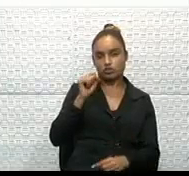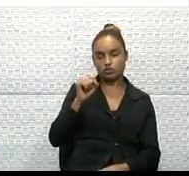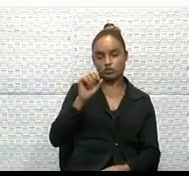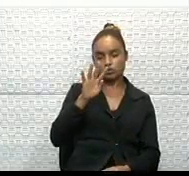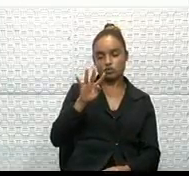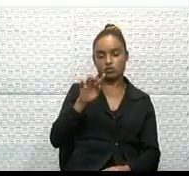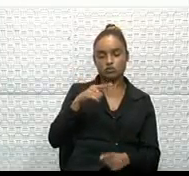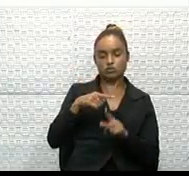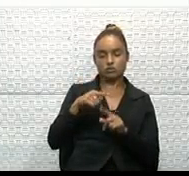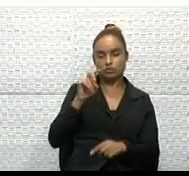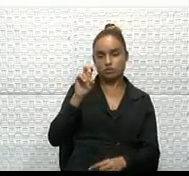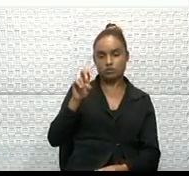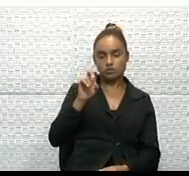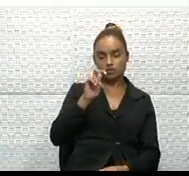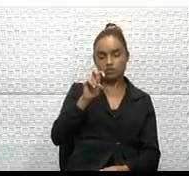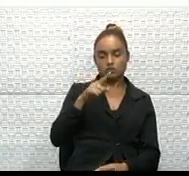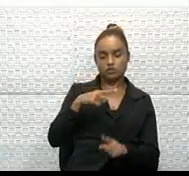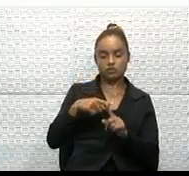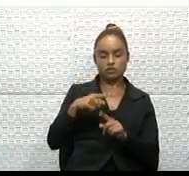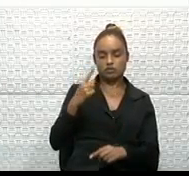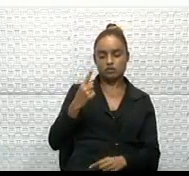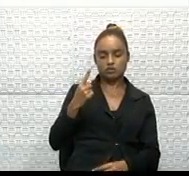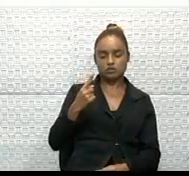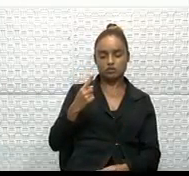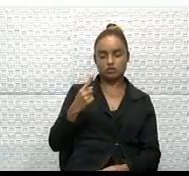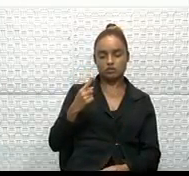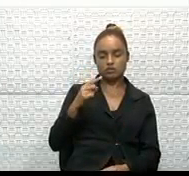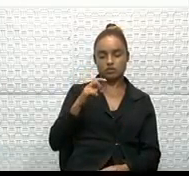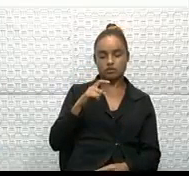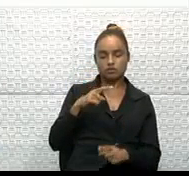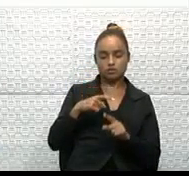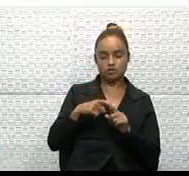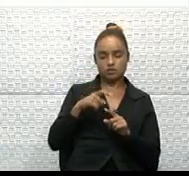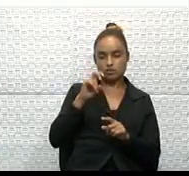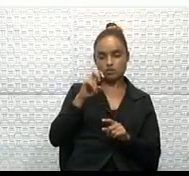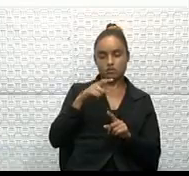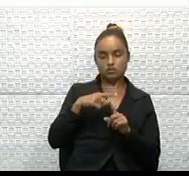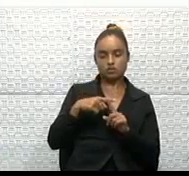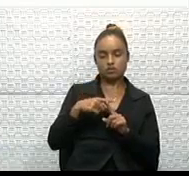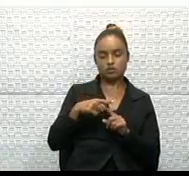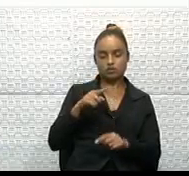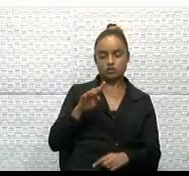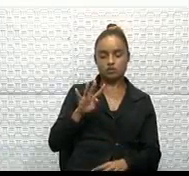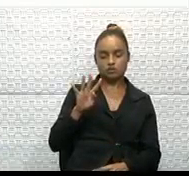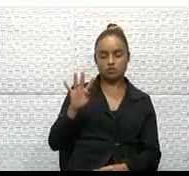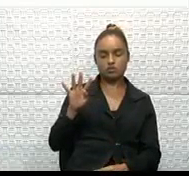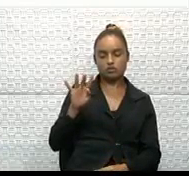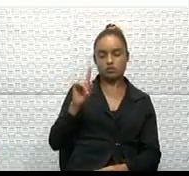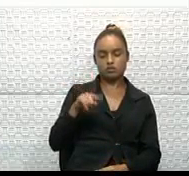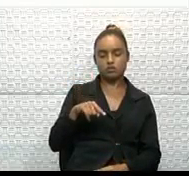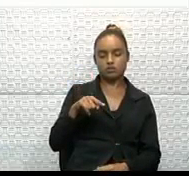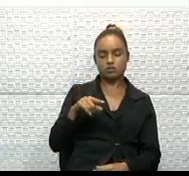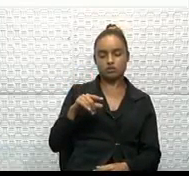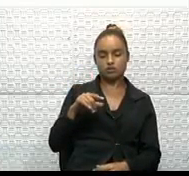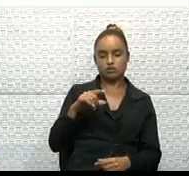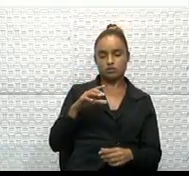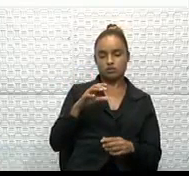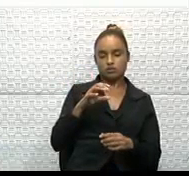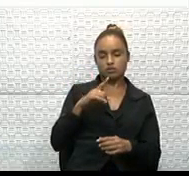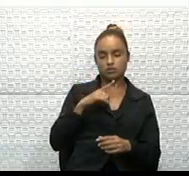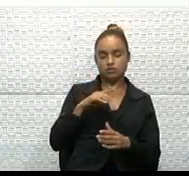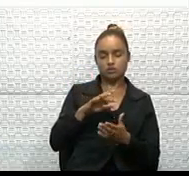com 5, 5 com 1, 5 com 4. Então, na calculadora científica, é importante que você registre todos esses pares